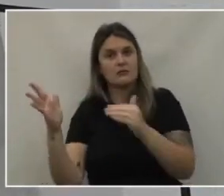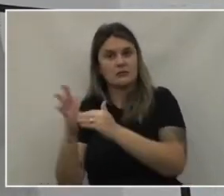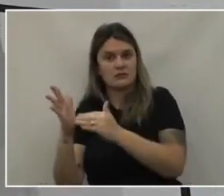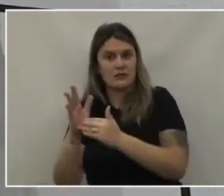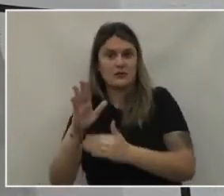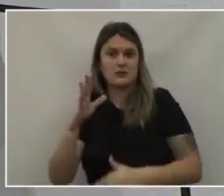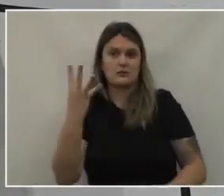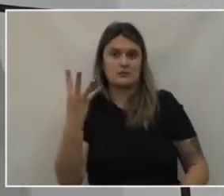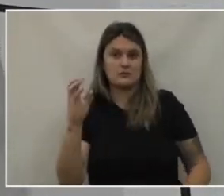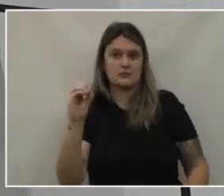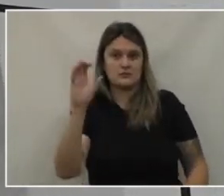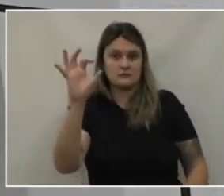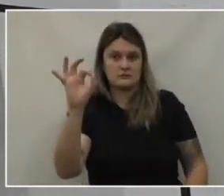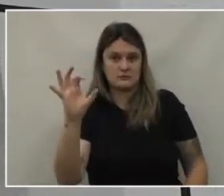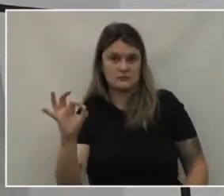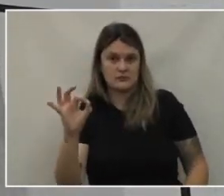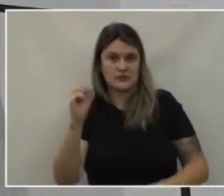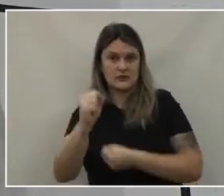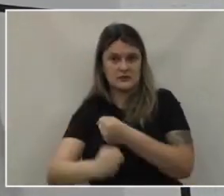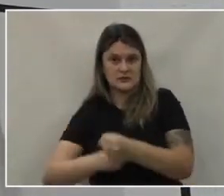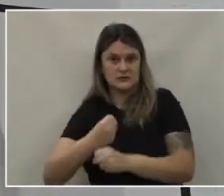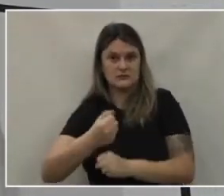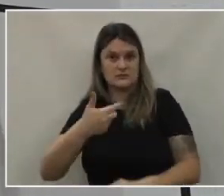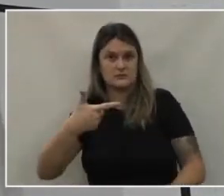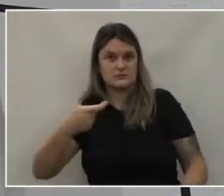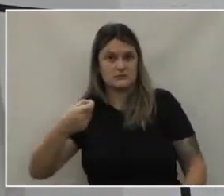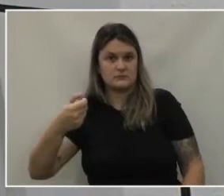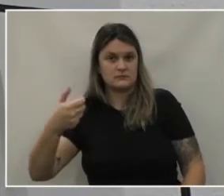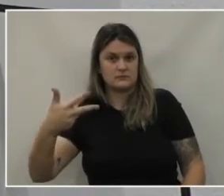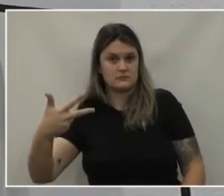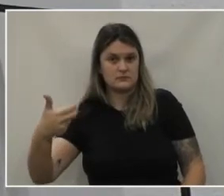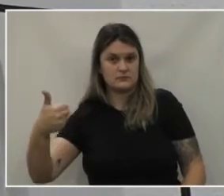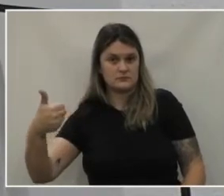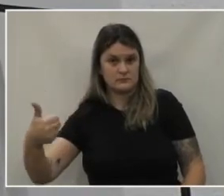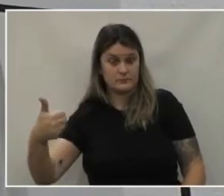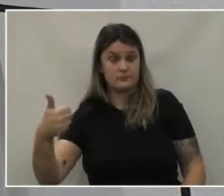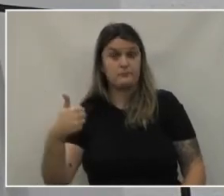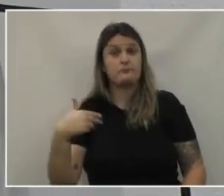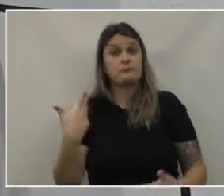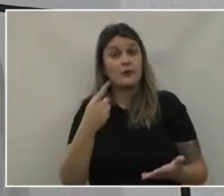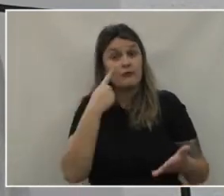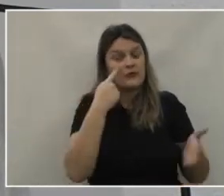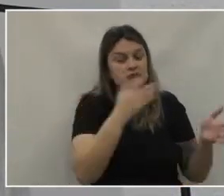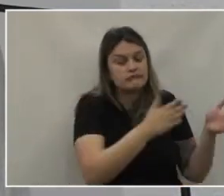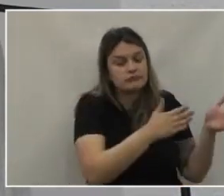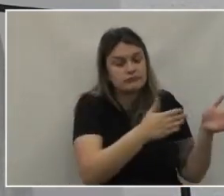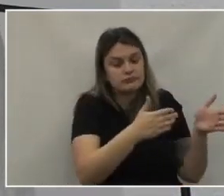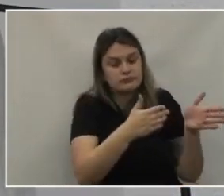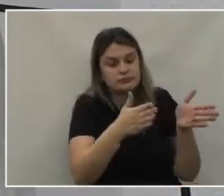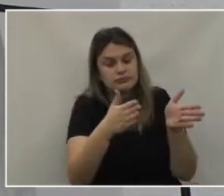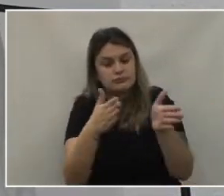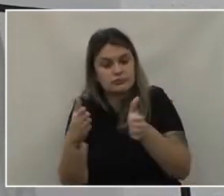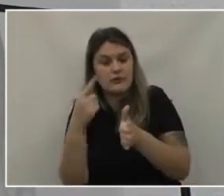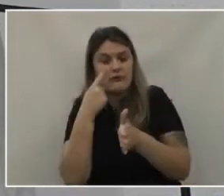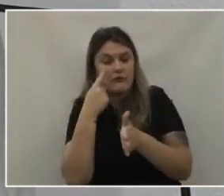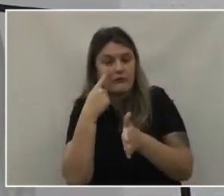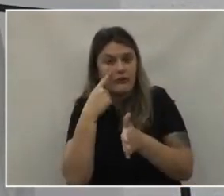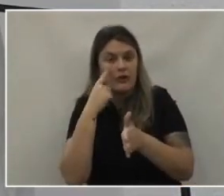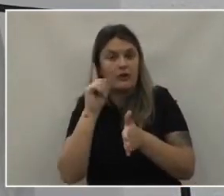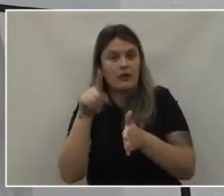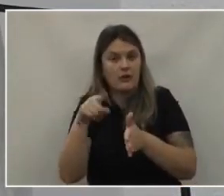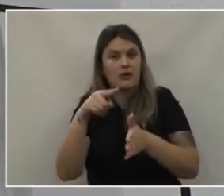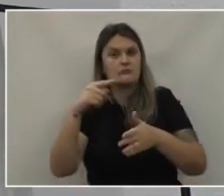a 40% em 2031. Vemos aqui que é um programa que é